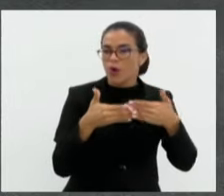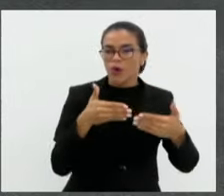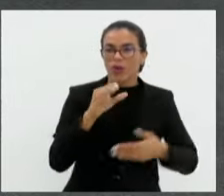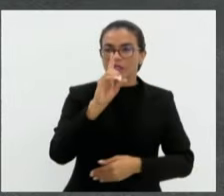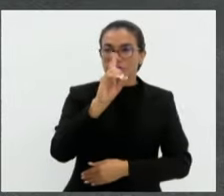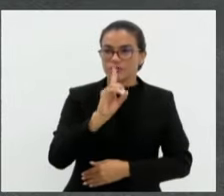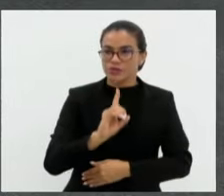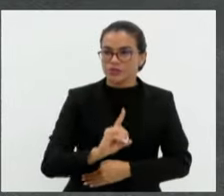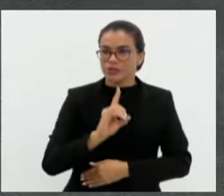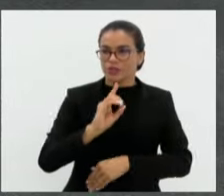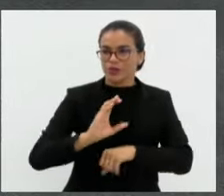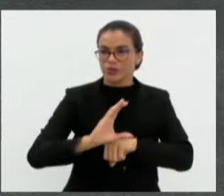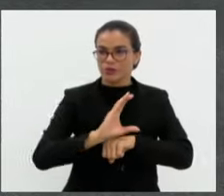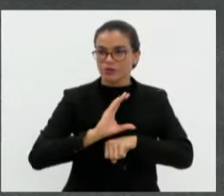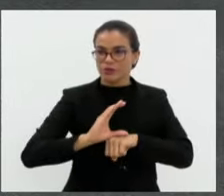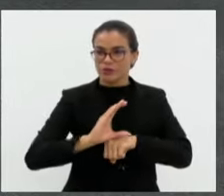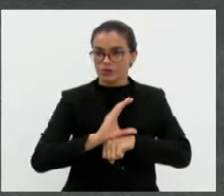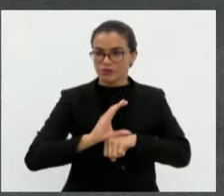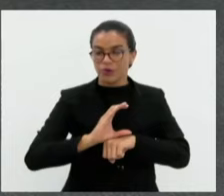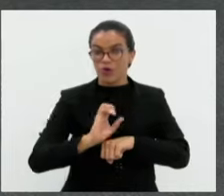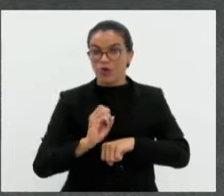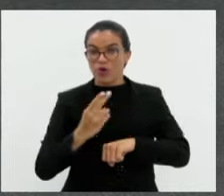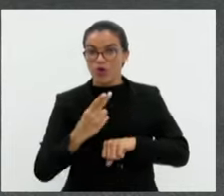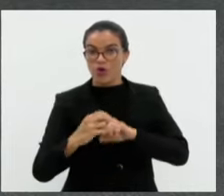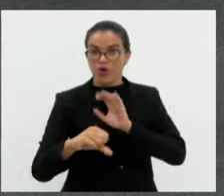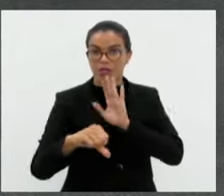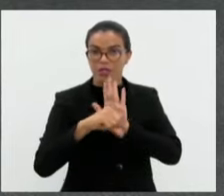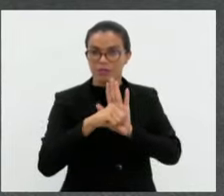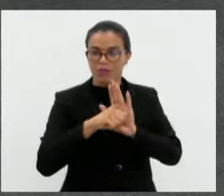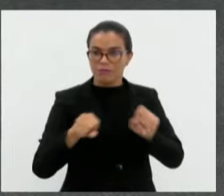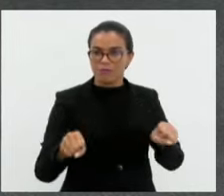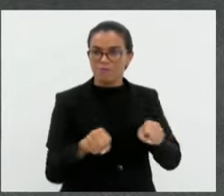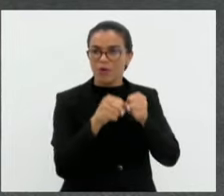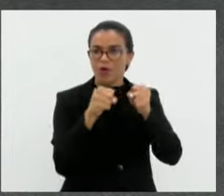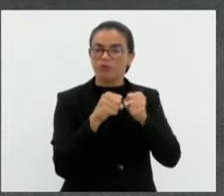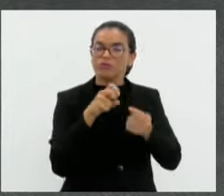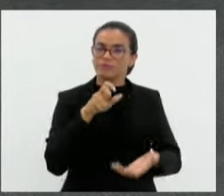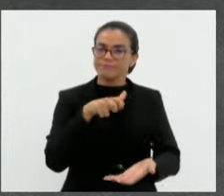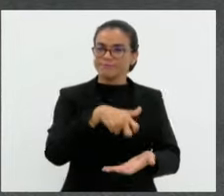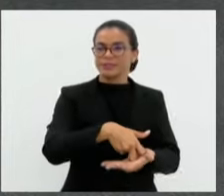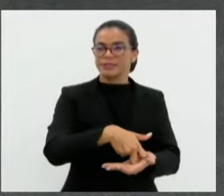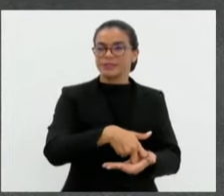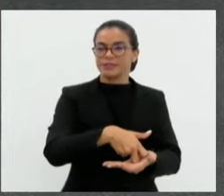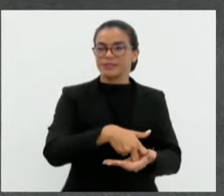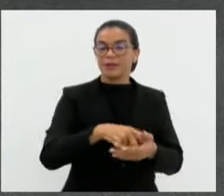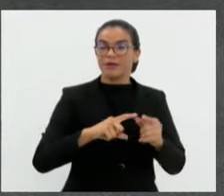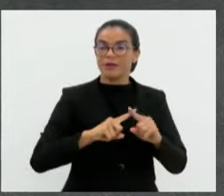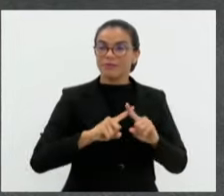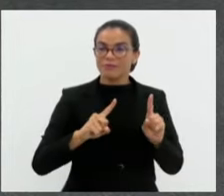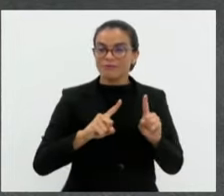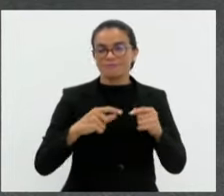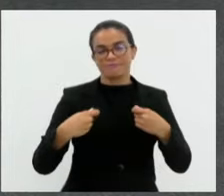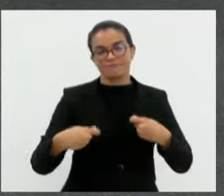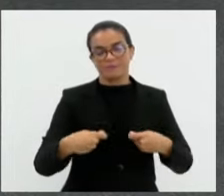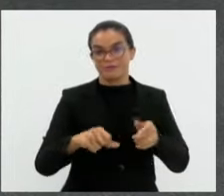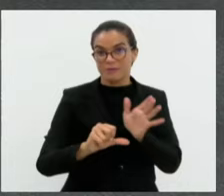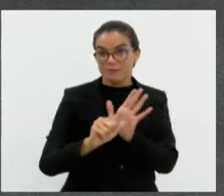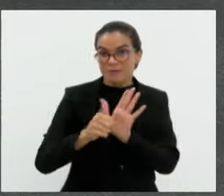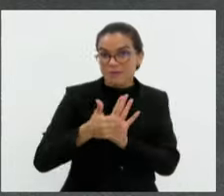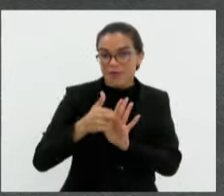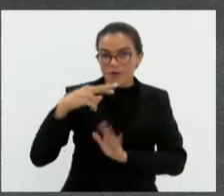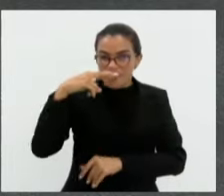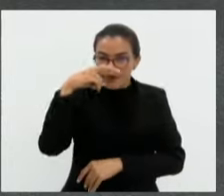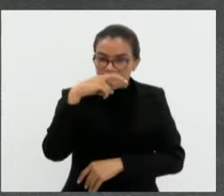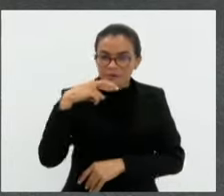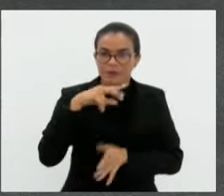direito constitucional ou criminal, que pague. Mas é preciso que haja investigação e